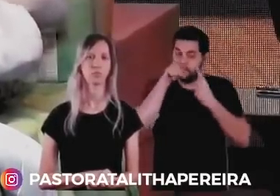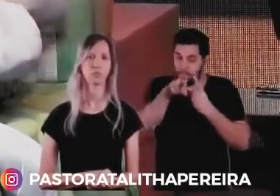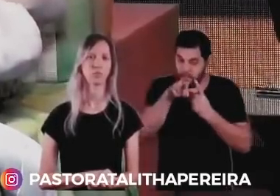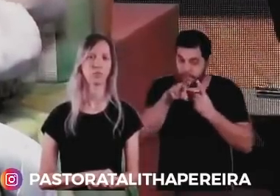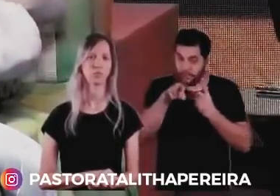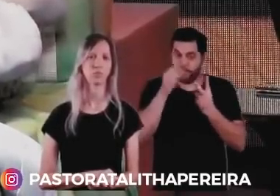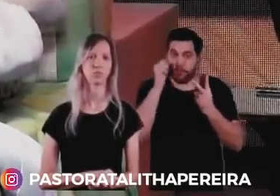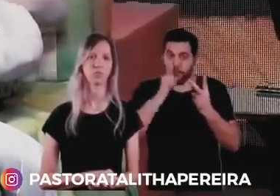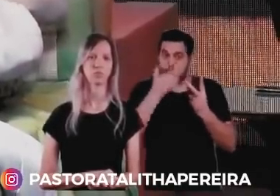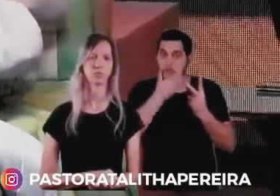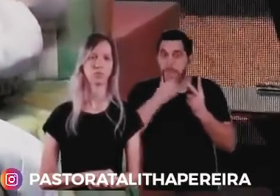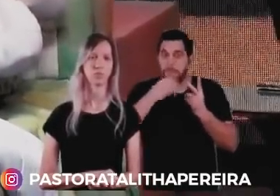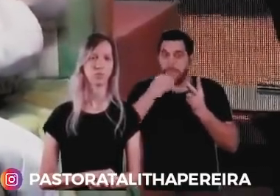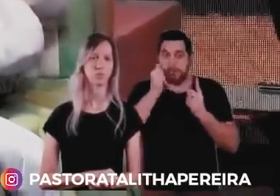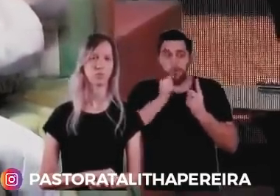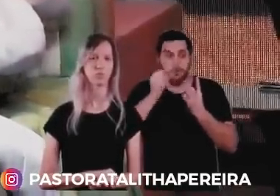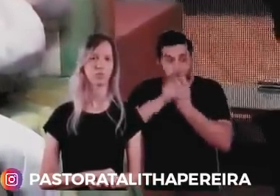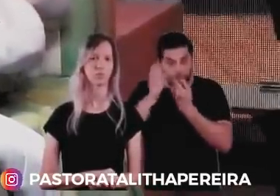e sua esposa,